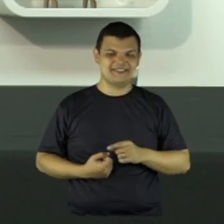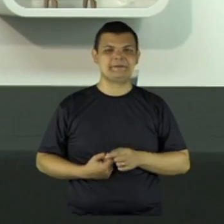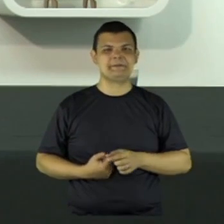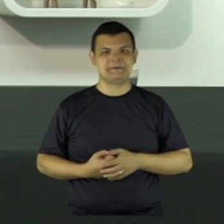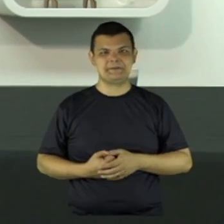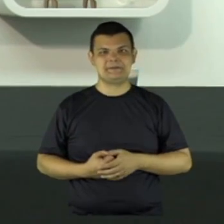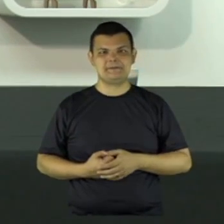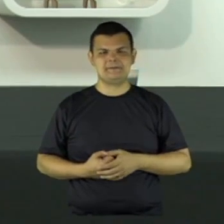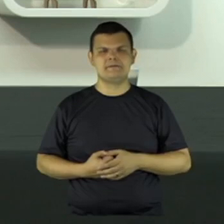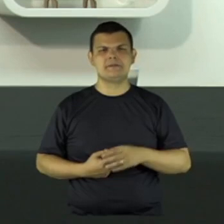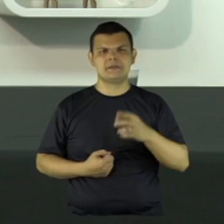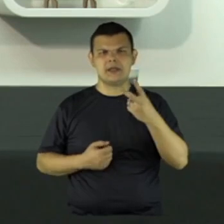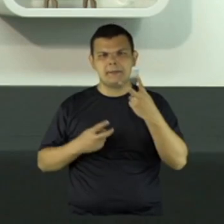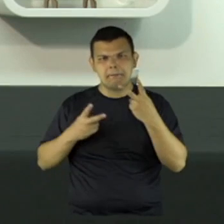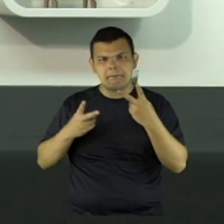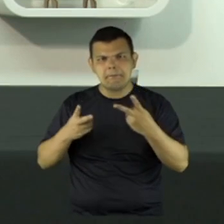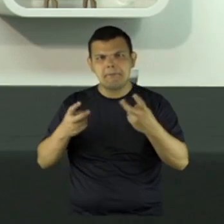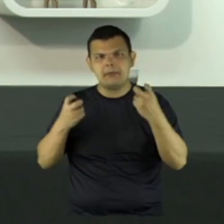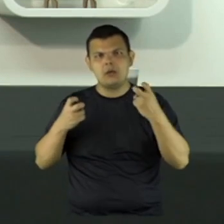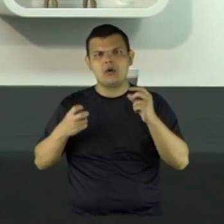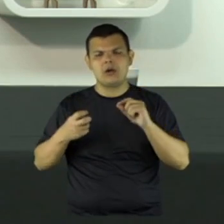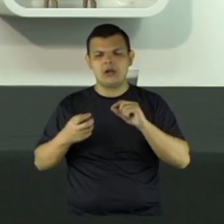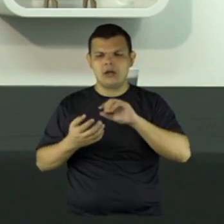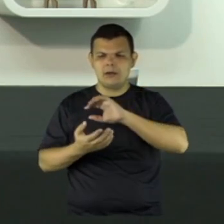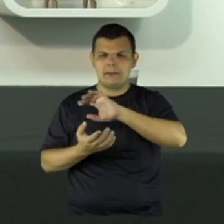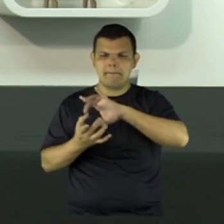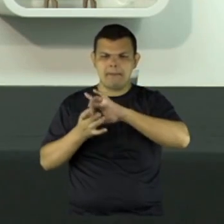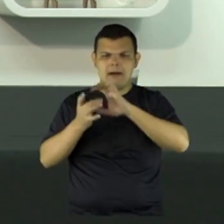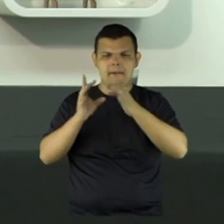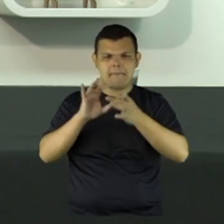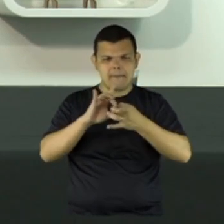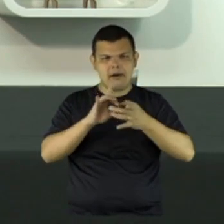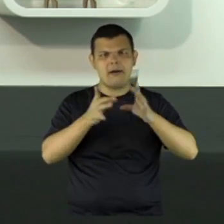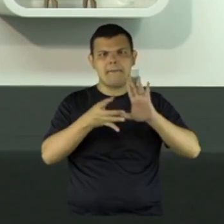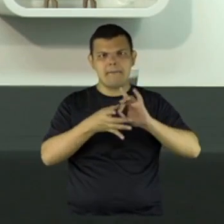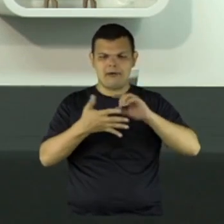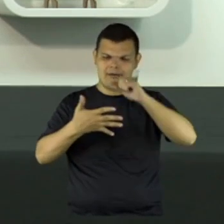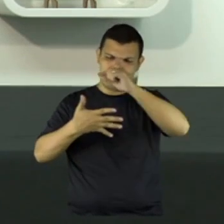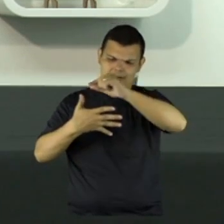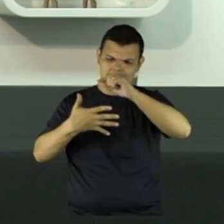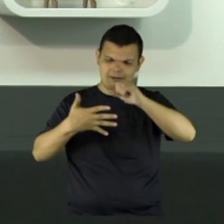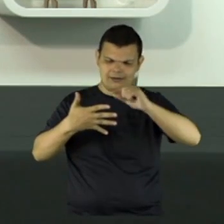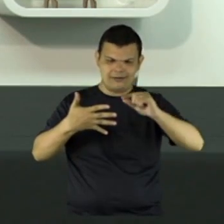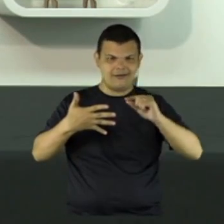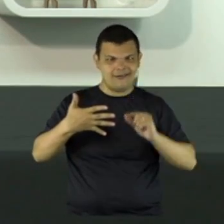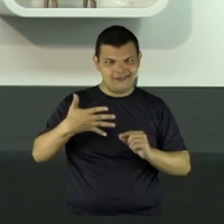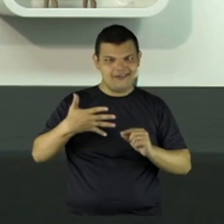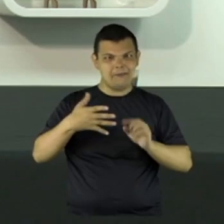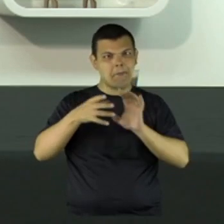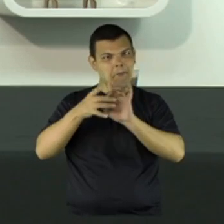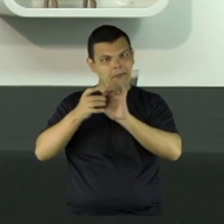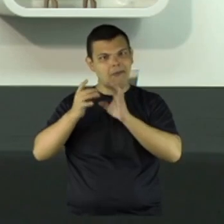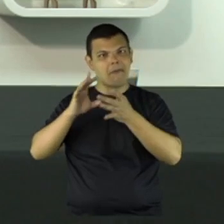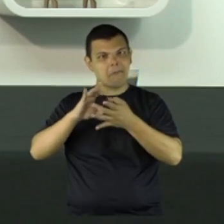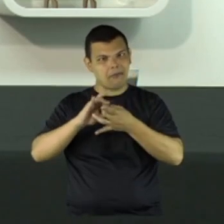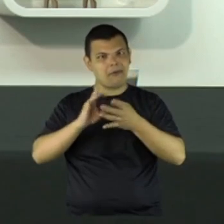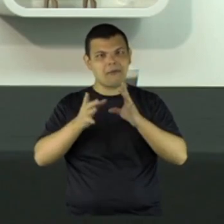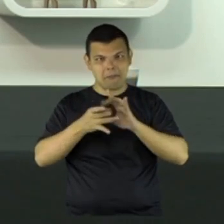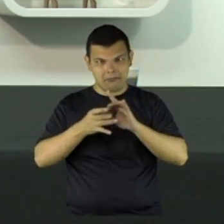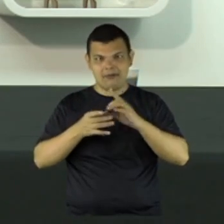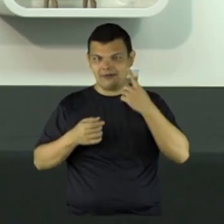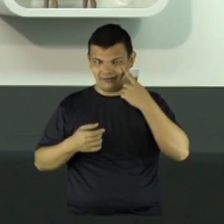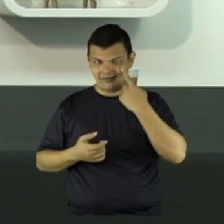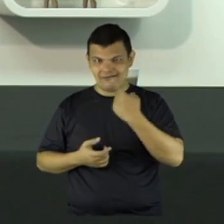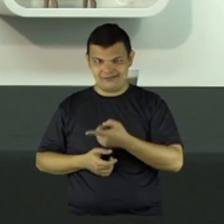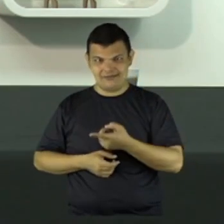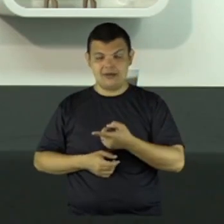isso. Reparem como eu estou relacionando todos os princípios. Sempre que eu começo a falar de um princípio, eu relaciono com os